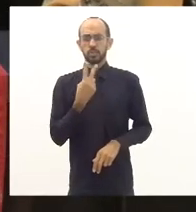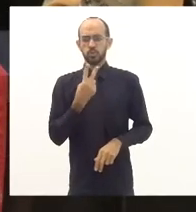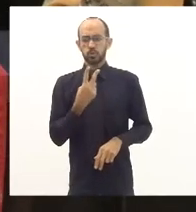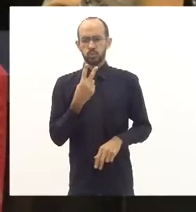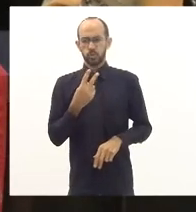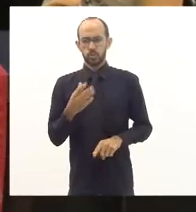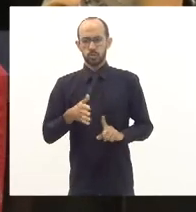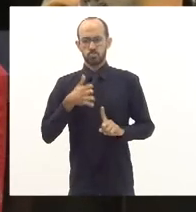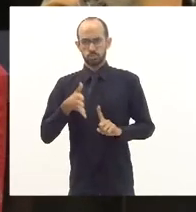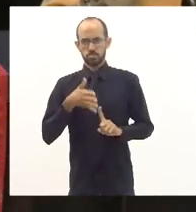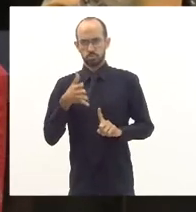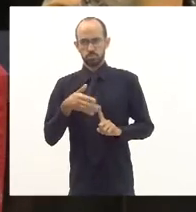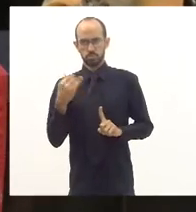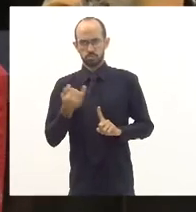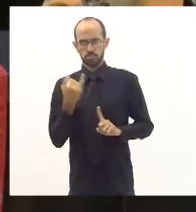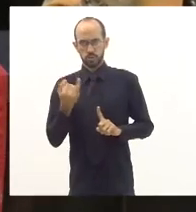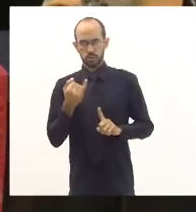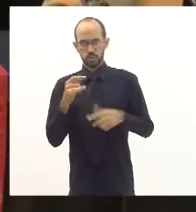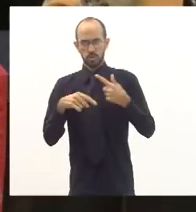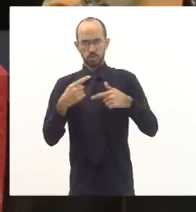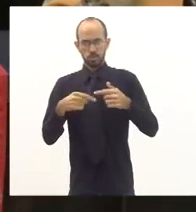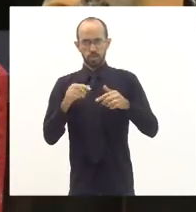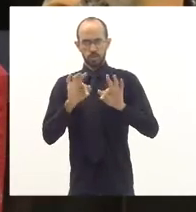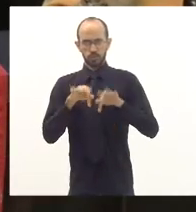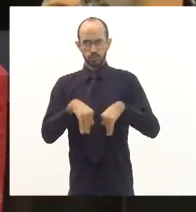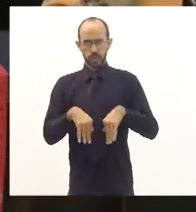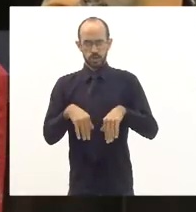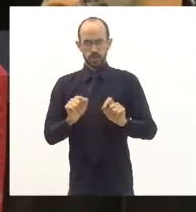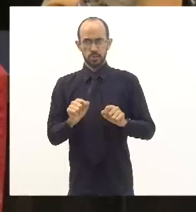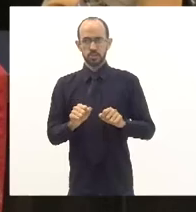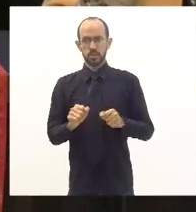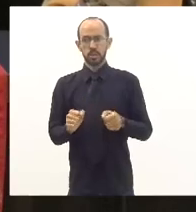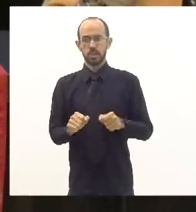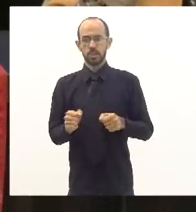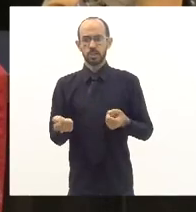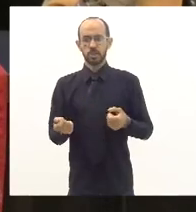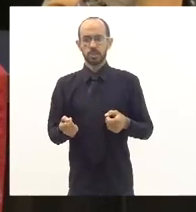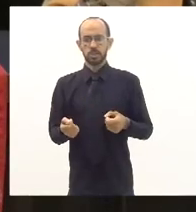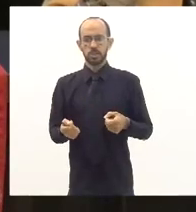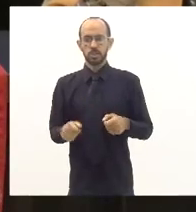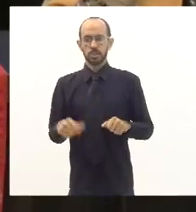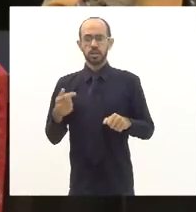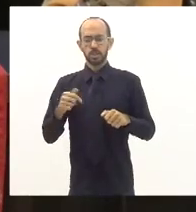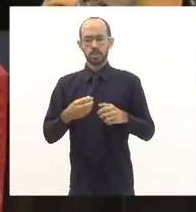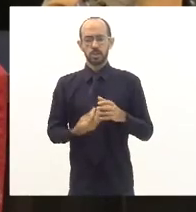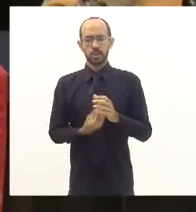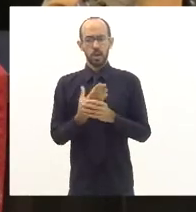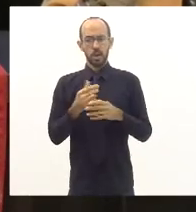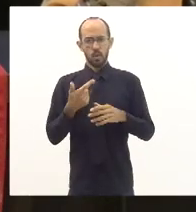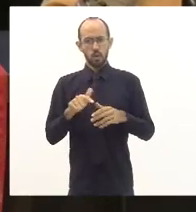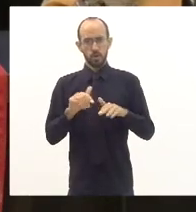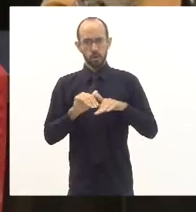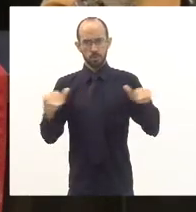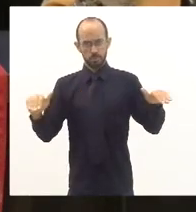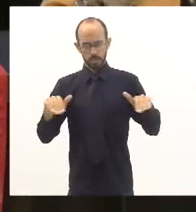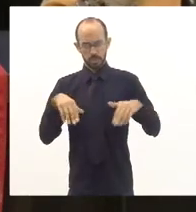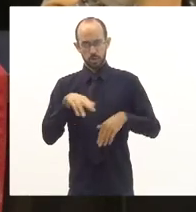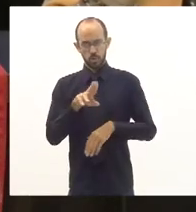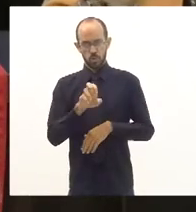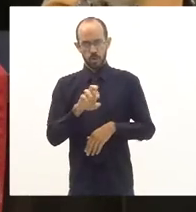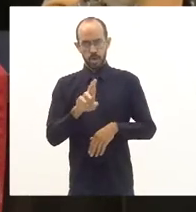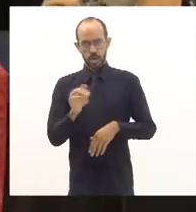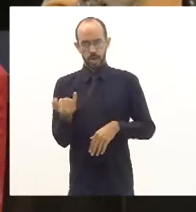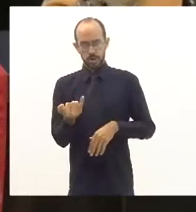intervenções muito importantes e com elas vamos fechar essa mesa e compor a outra mesa com a UERJ, a